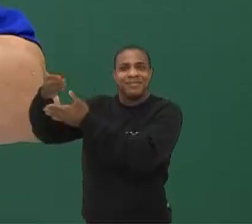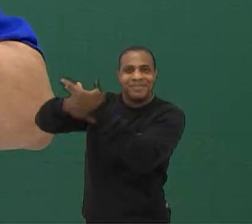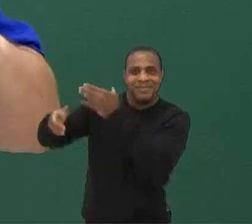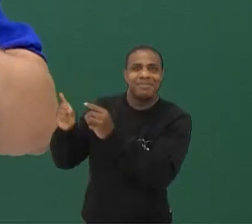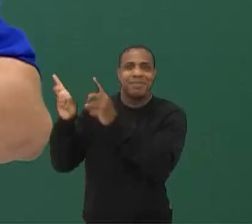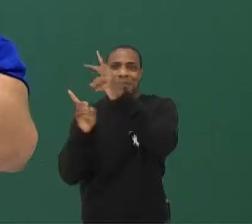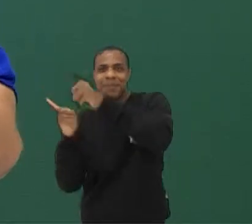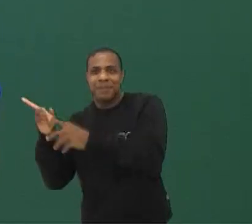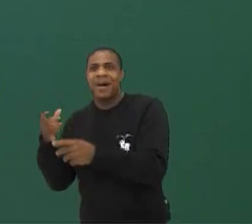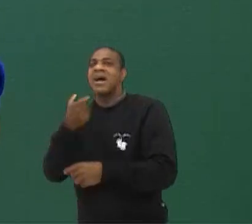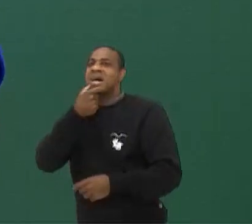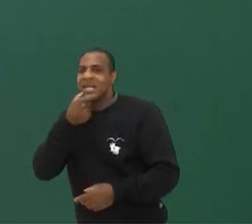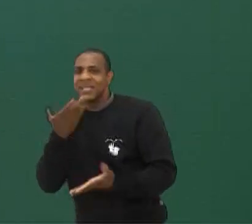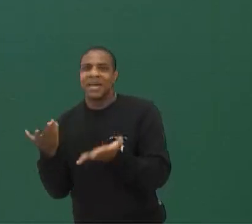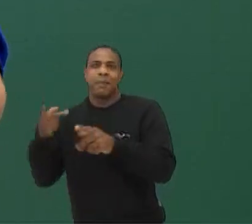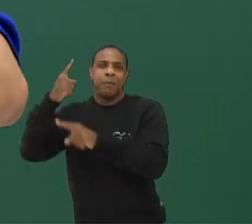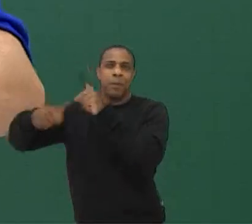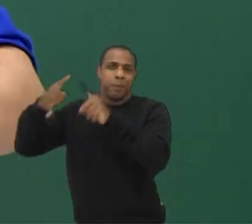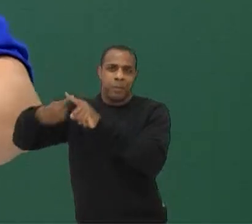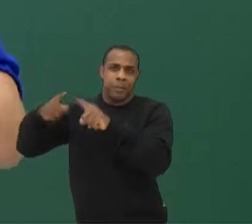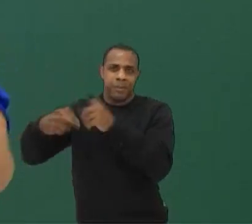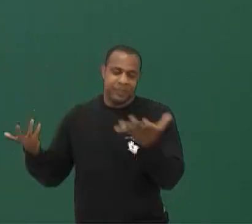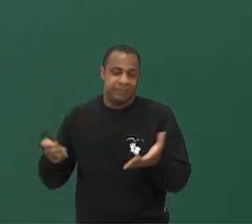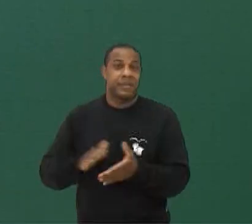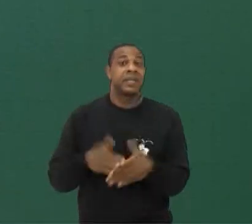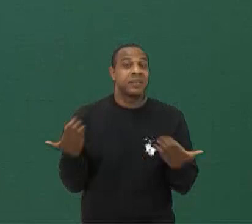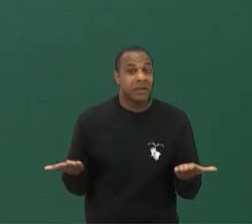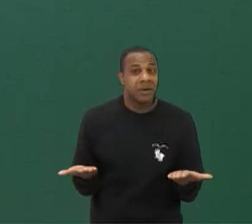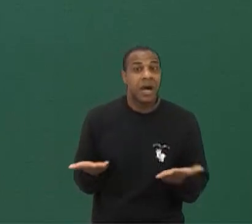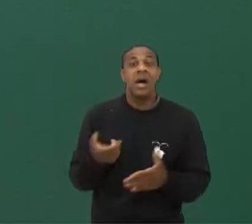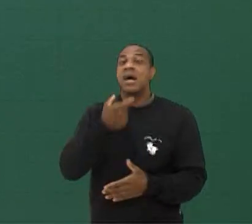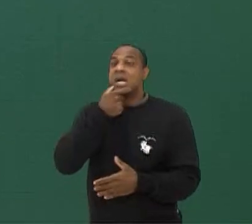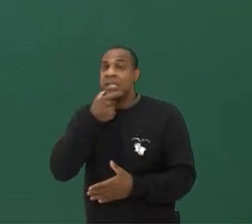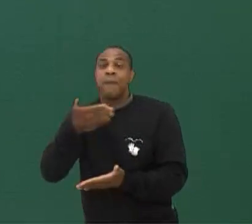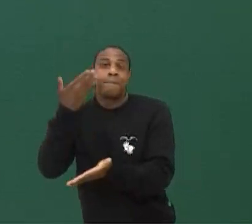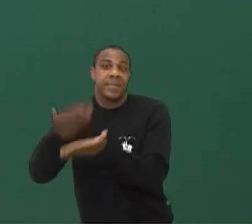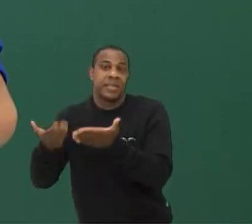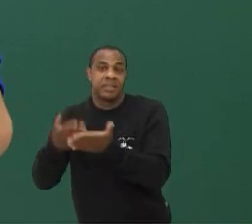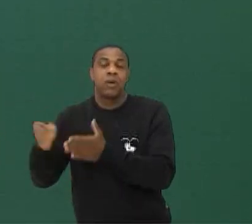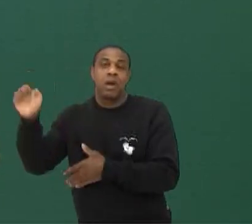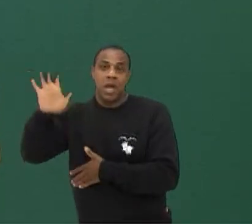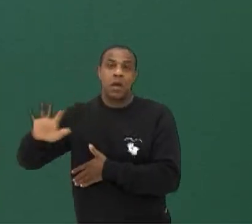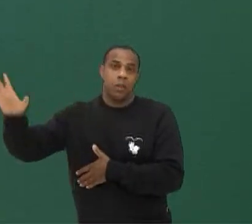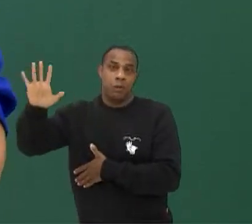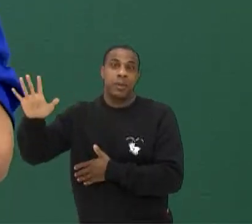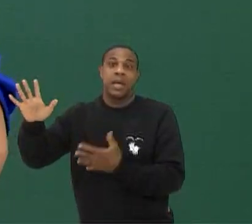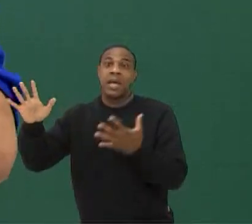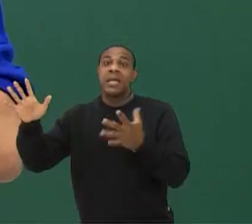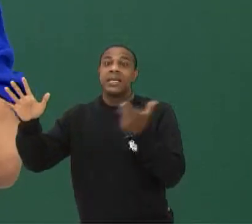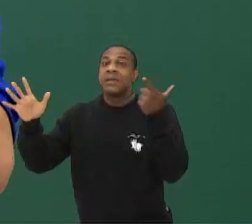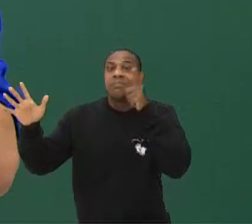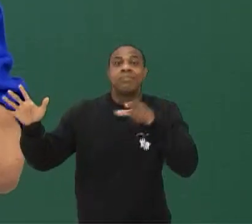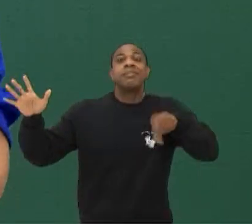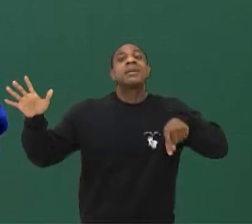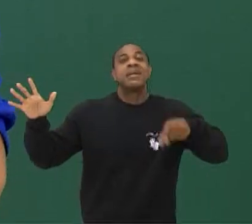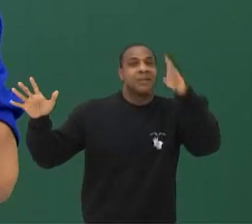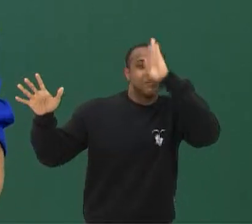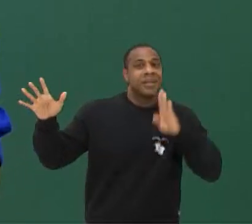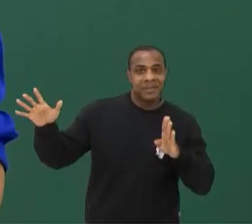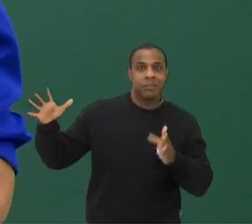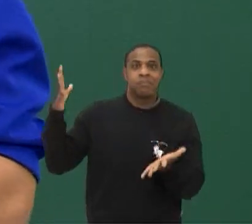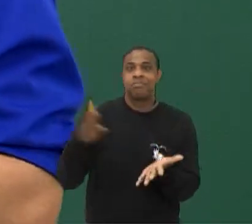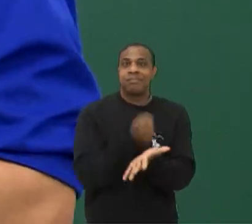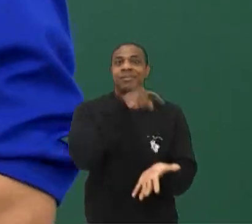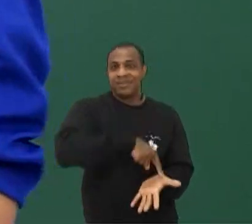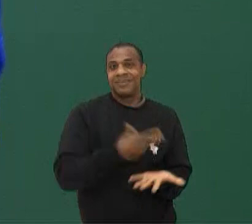Revolução Industrial em Inglaterra? Junte todo esse cenário. Então a Inglaterra perdeu a Europa e ganhou o Brasil. Reparou que ficou ali bem